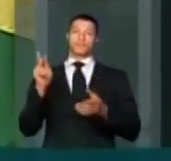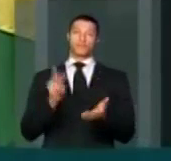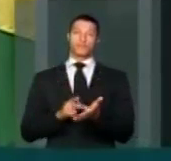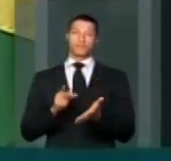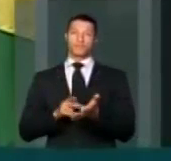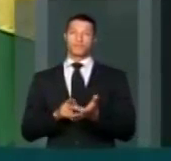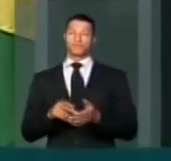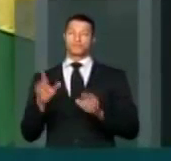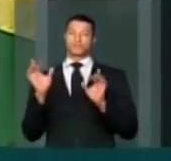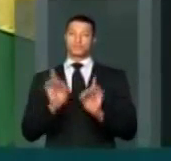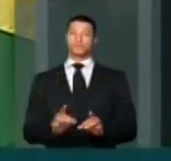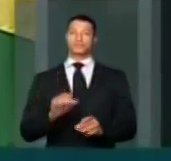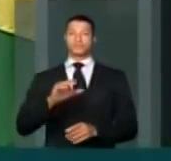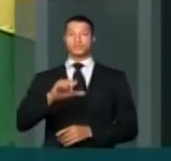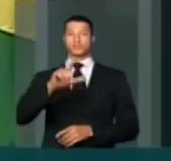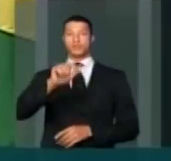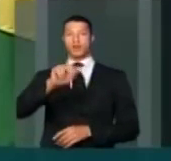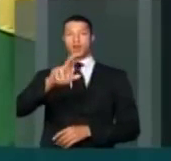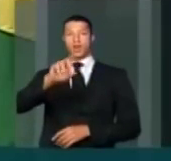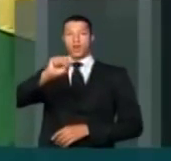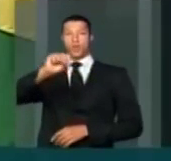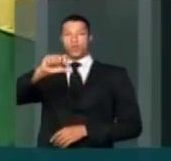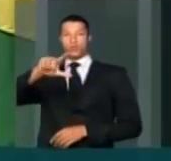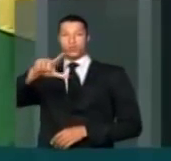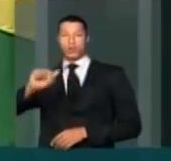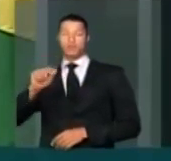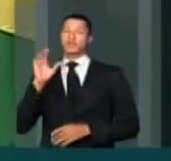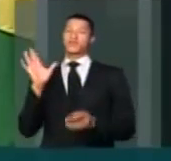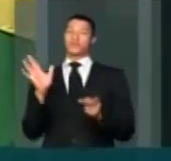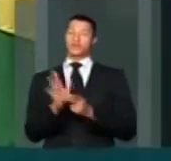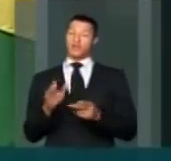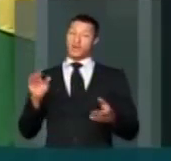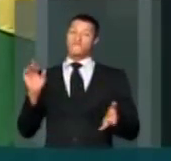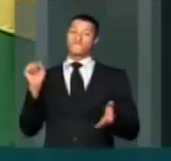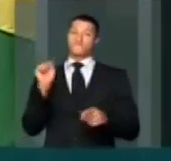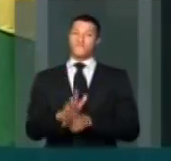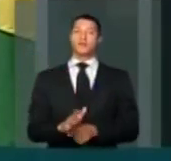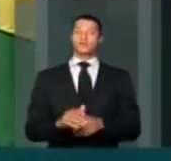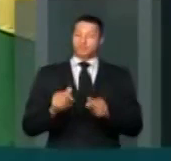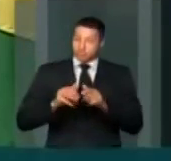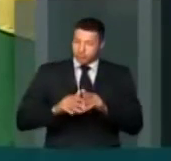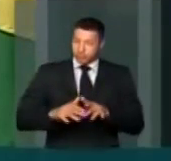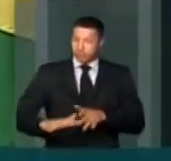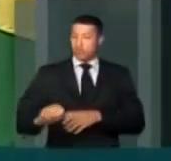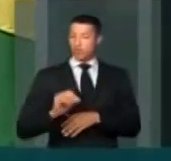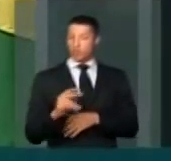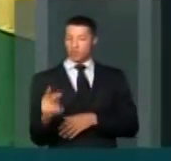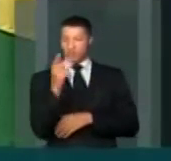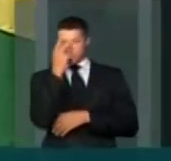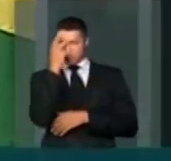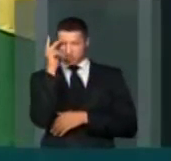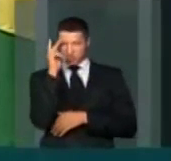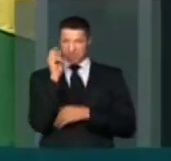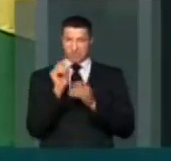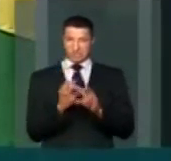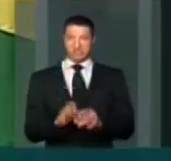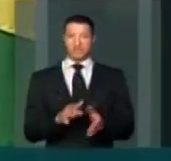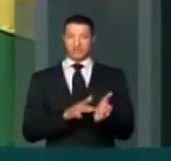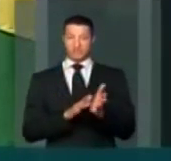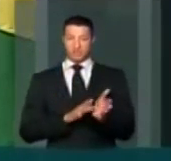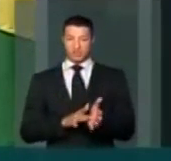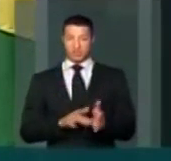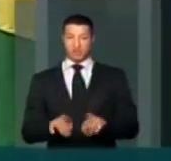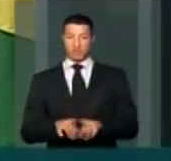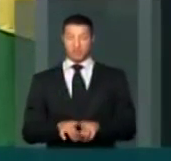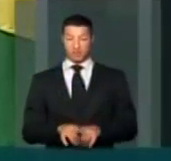autênticas. A definição de cláusulas de barreira que efetivamente impeçam a proliferação oportunista de legendas de aluguel e de